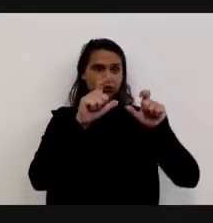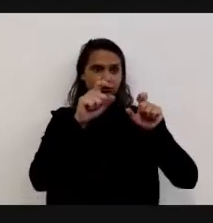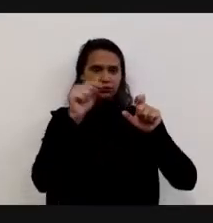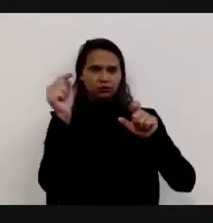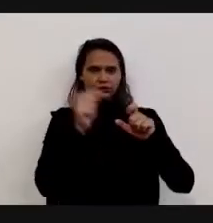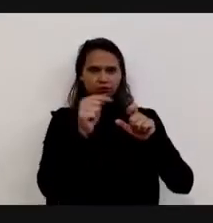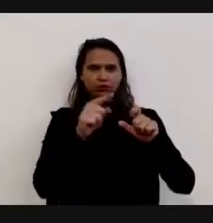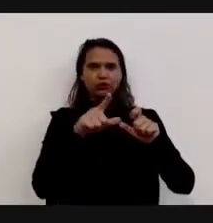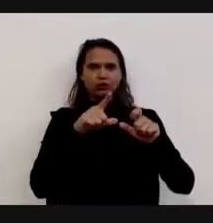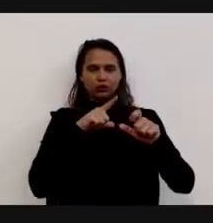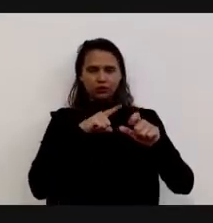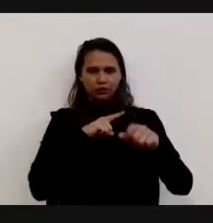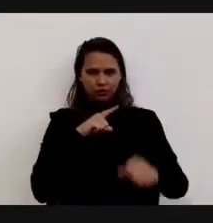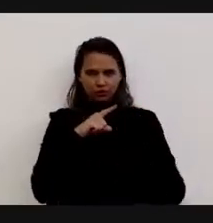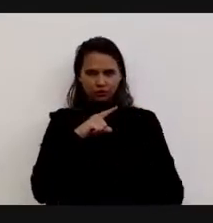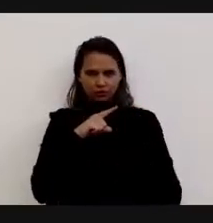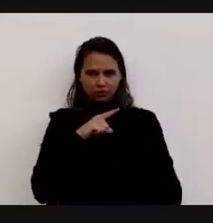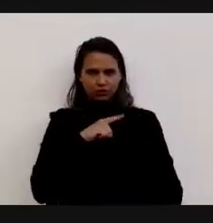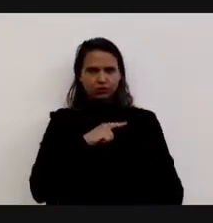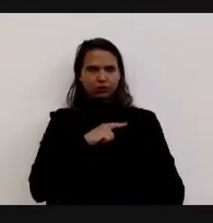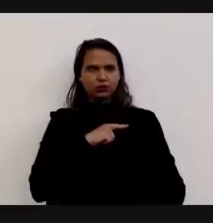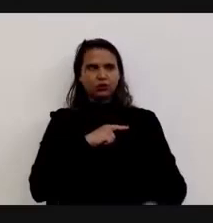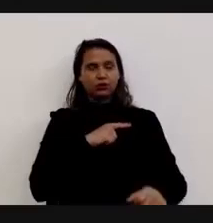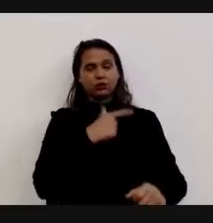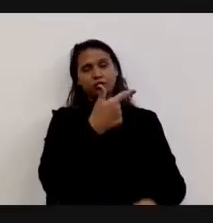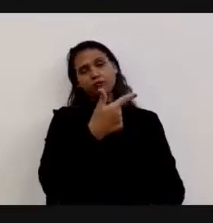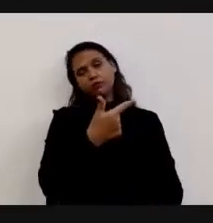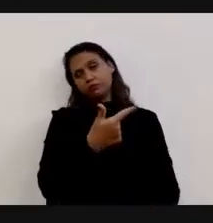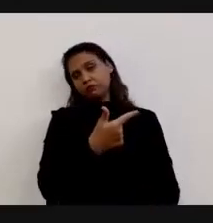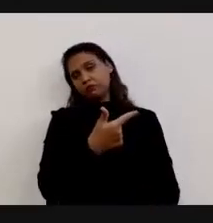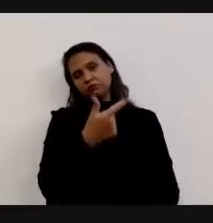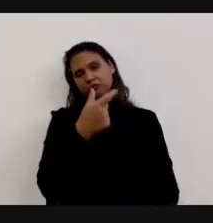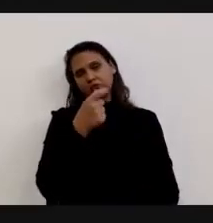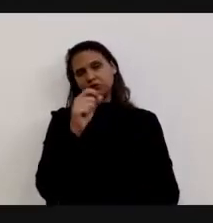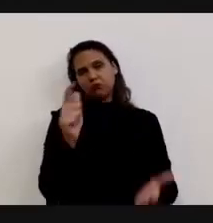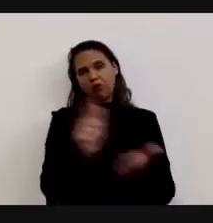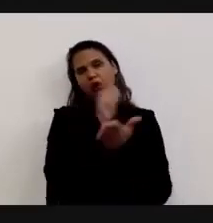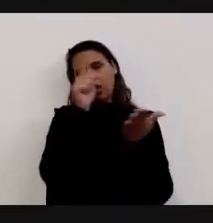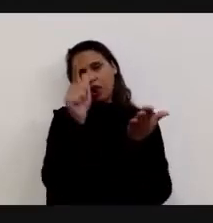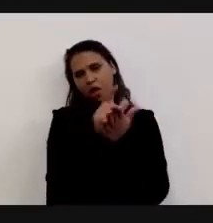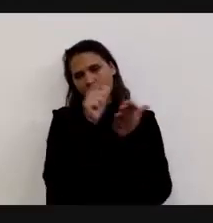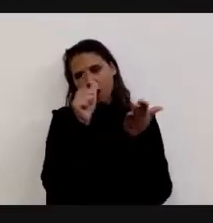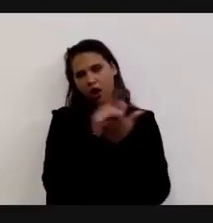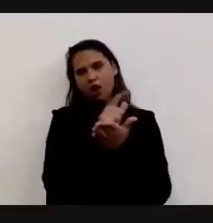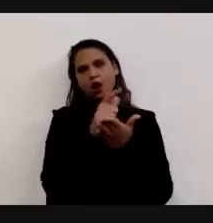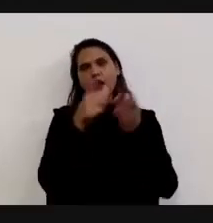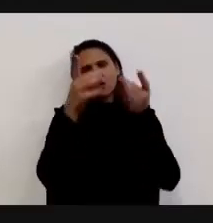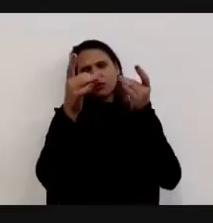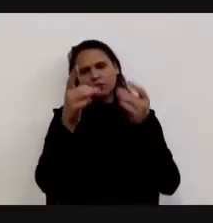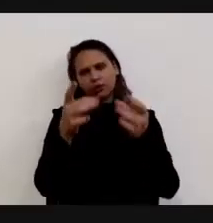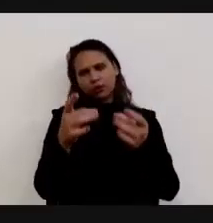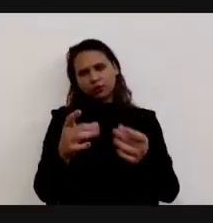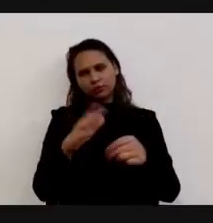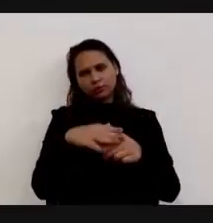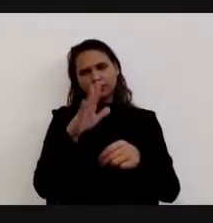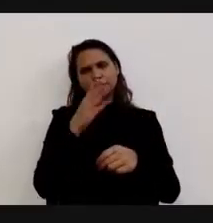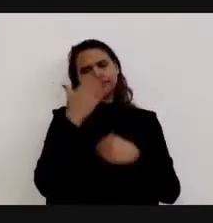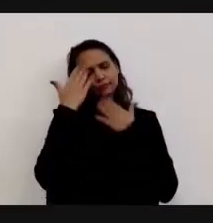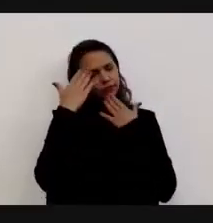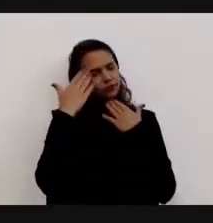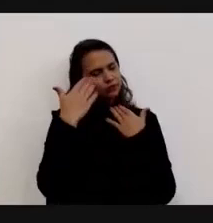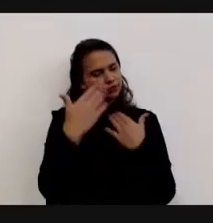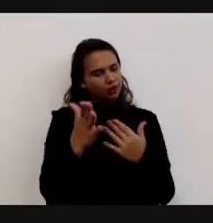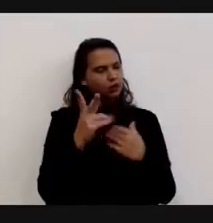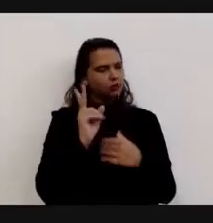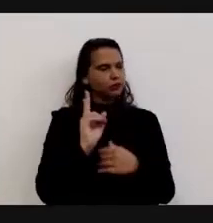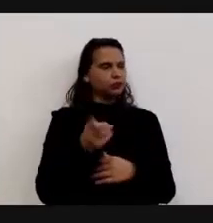um paper de umas 20 e poucas páginas sobre esse assunto, onde a gente desenvolve com mais detalhes tudo isso. Muito obrigado